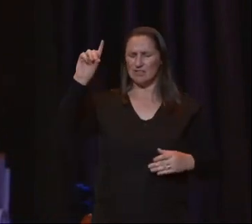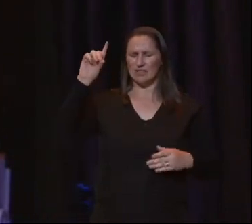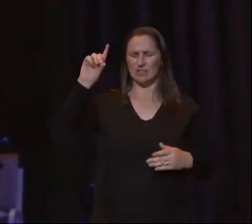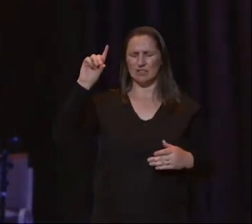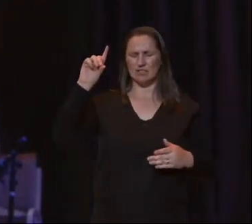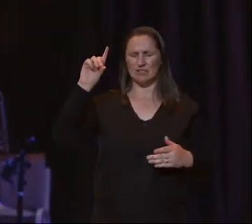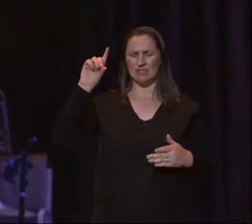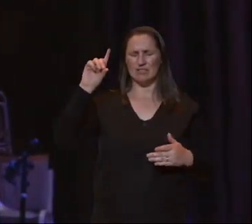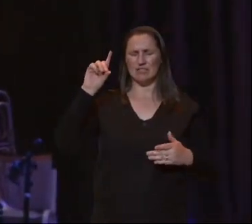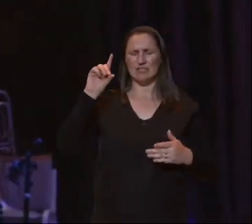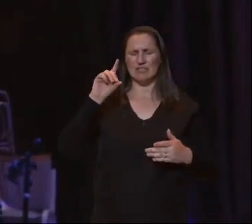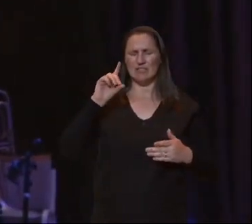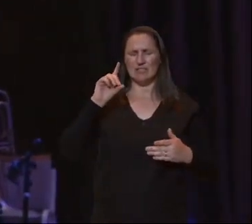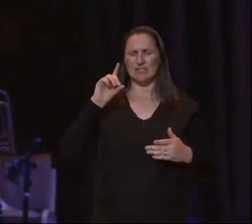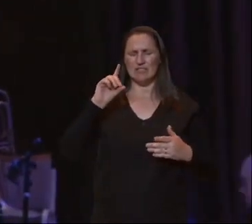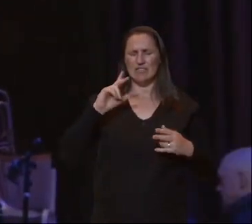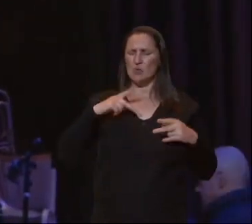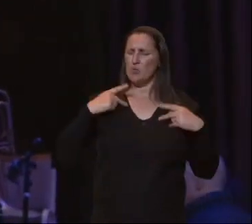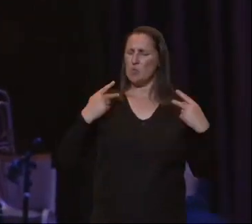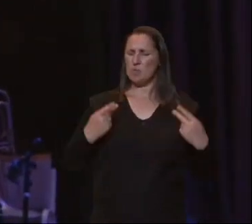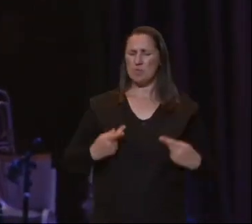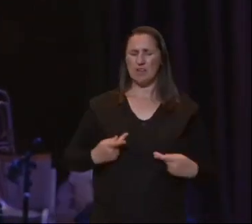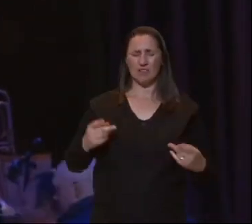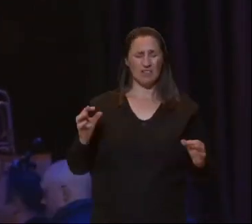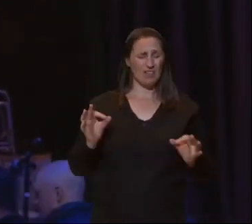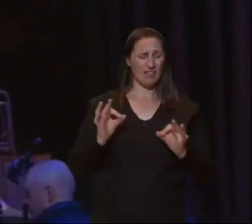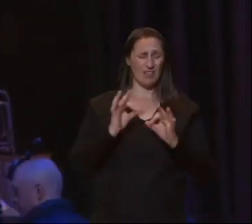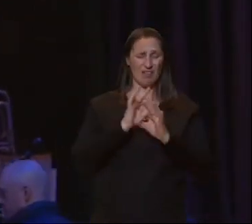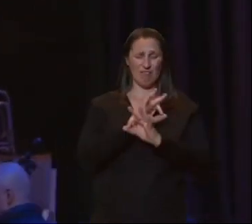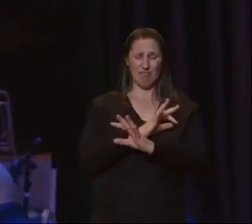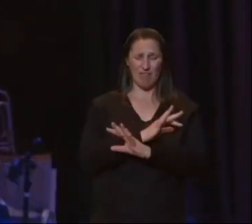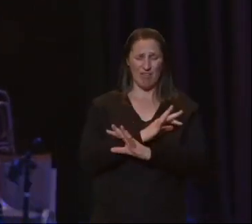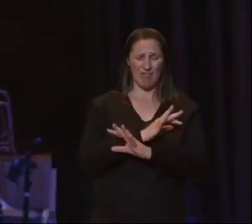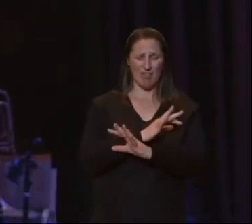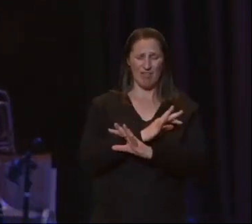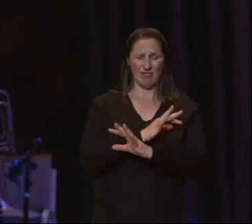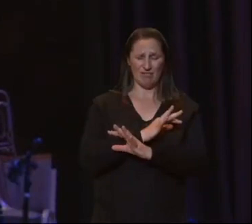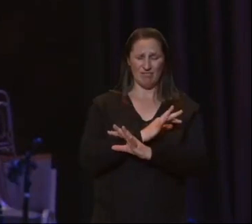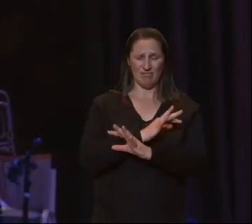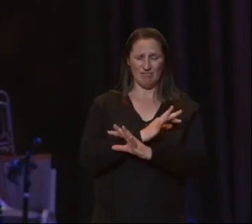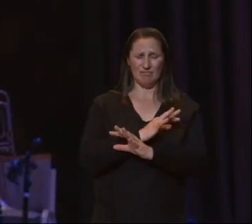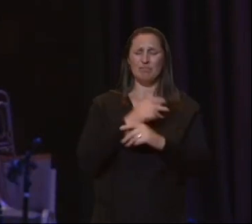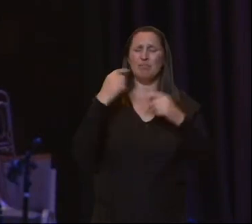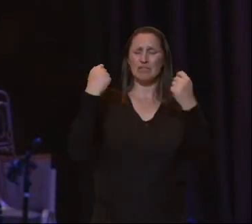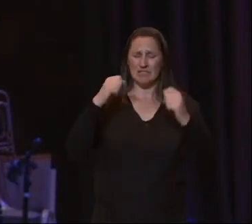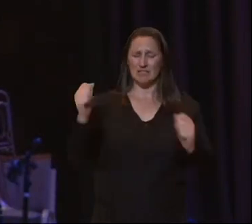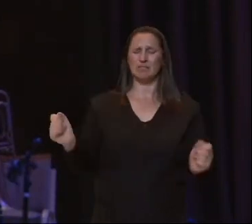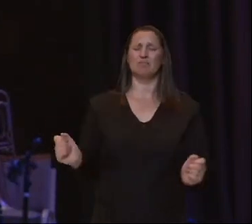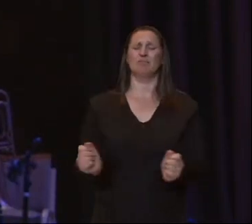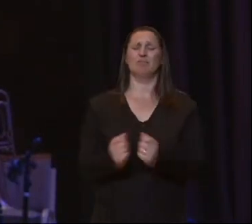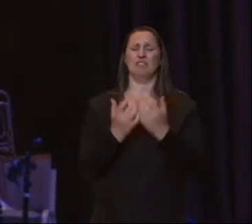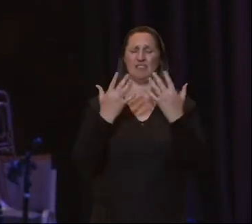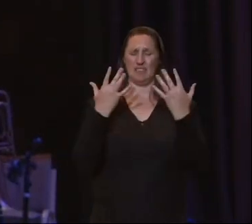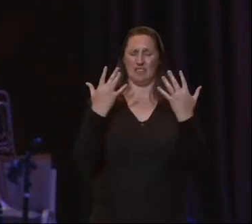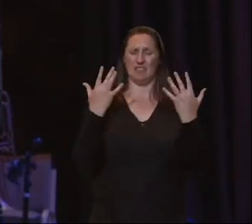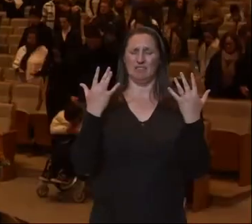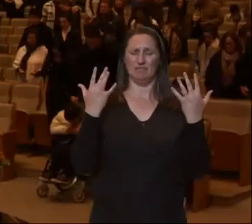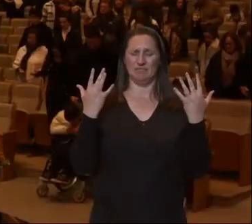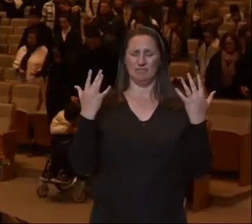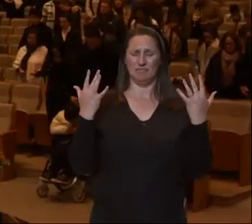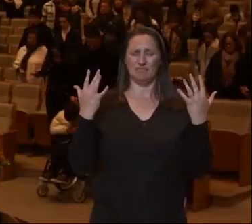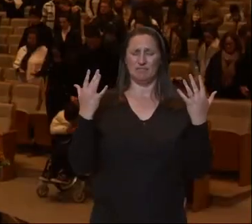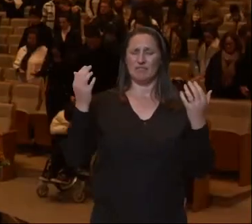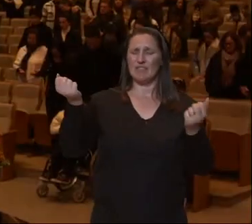Literalmente os recursos humanos acabaram. Eles precisam de um milagre, de